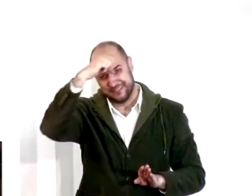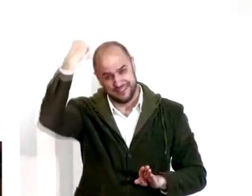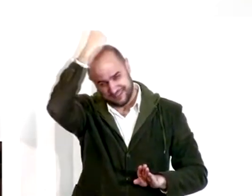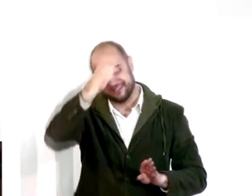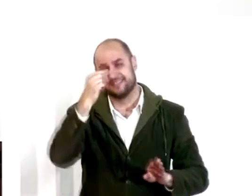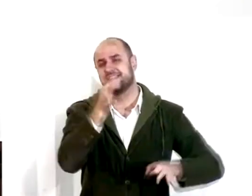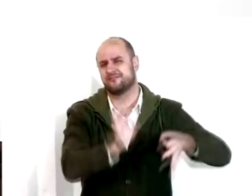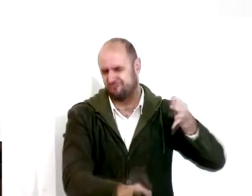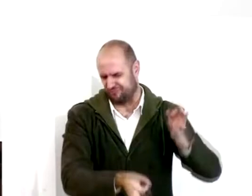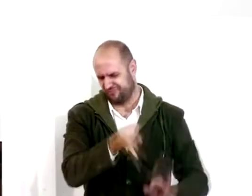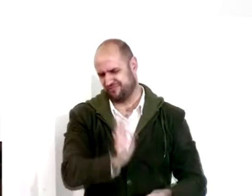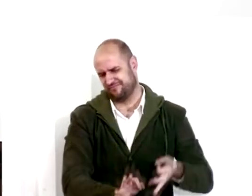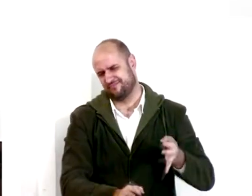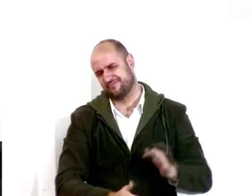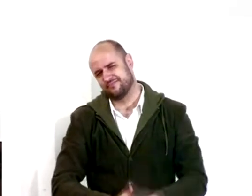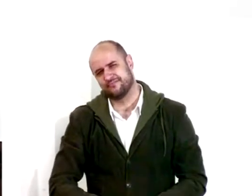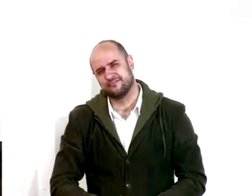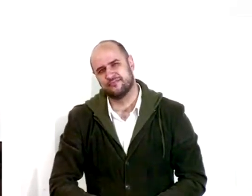e santa.